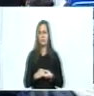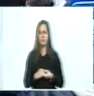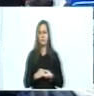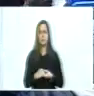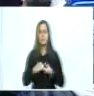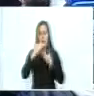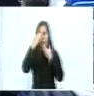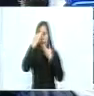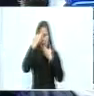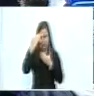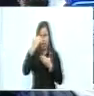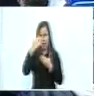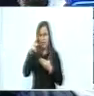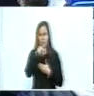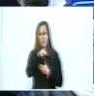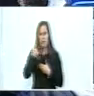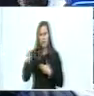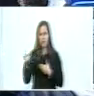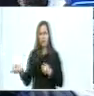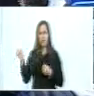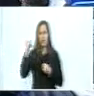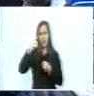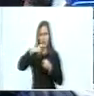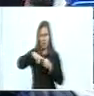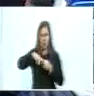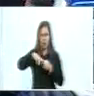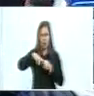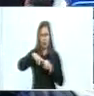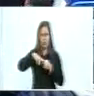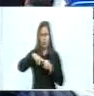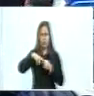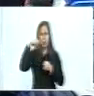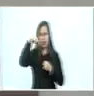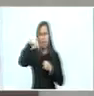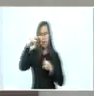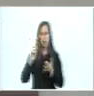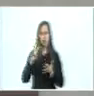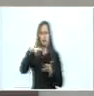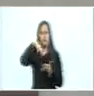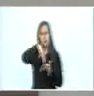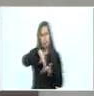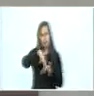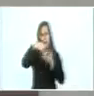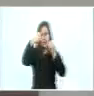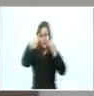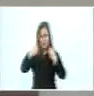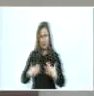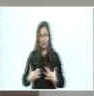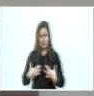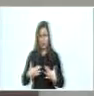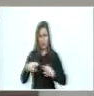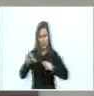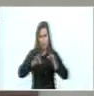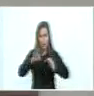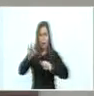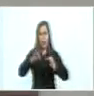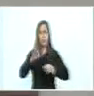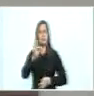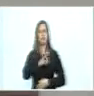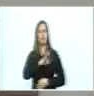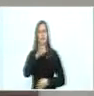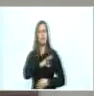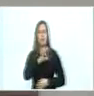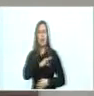Muito obrigado, senhor presidente. Bem, eu retorno a essa tribuna para poder falar do plano de cargos e salários dos